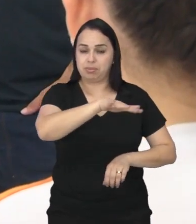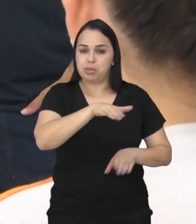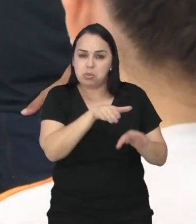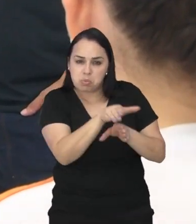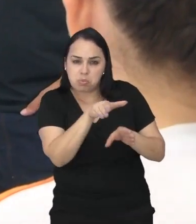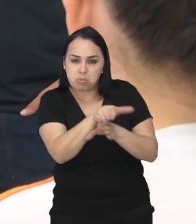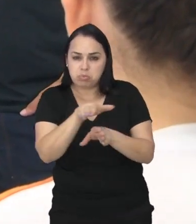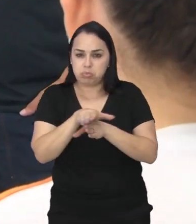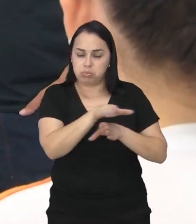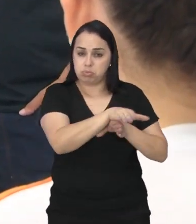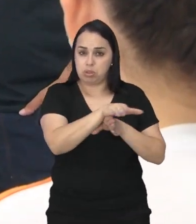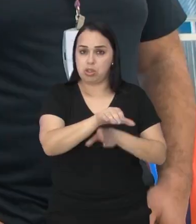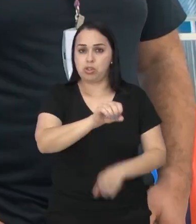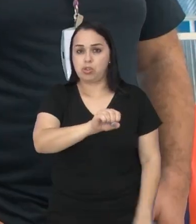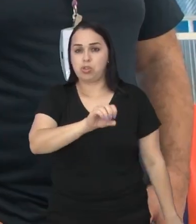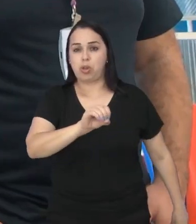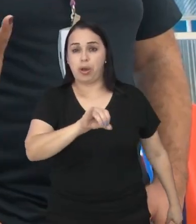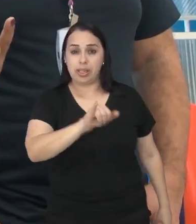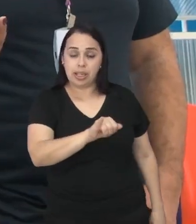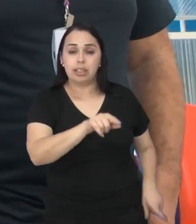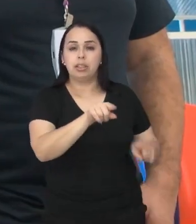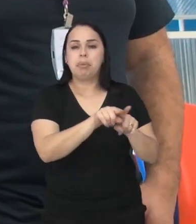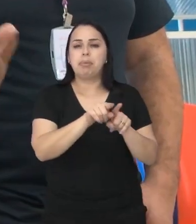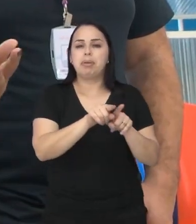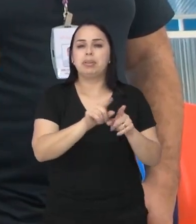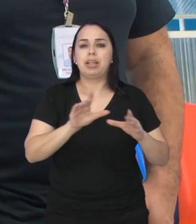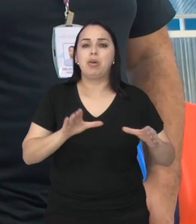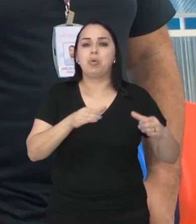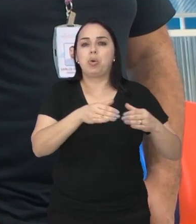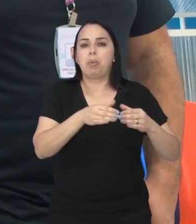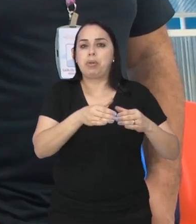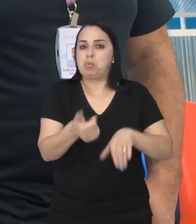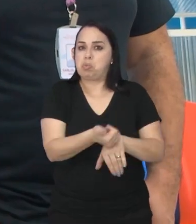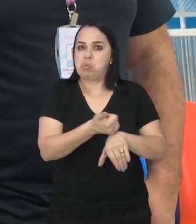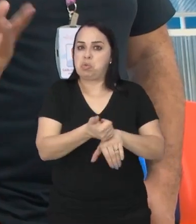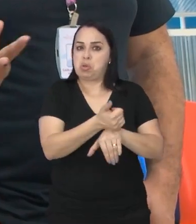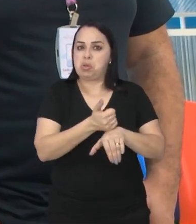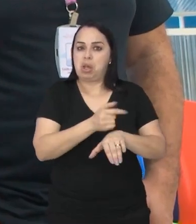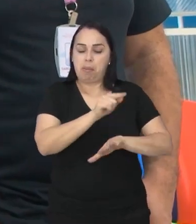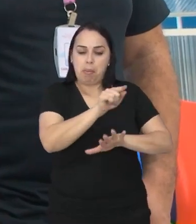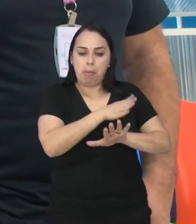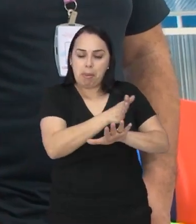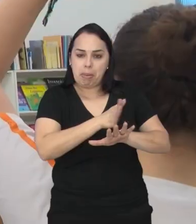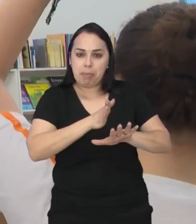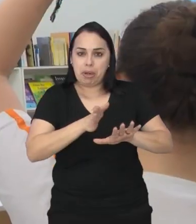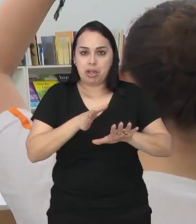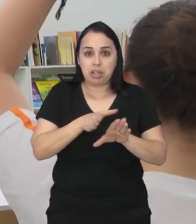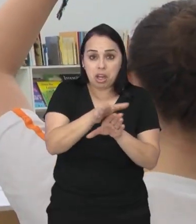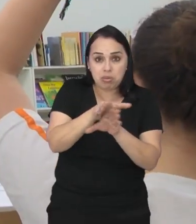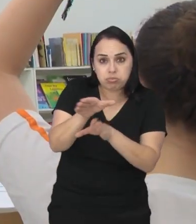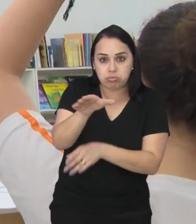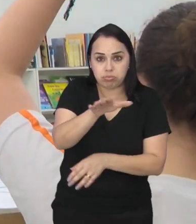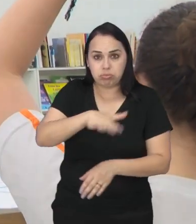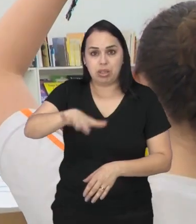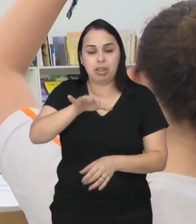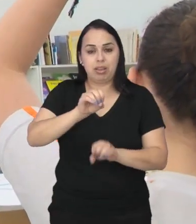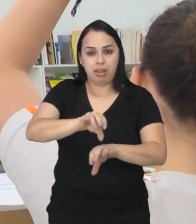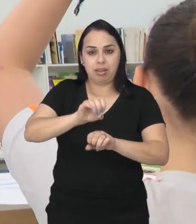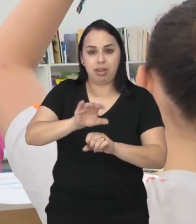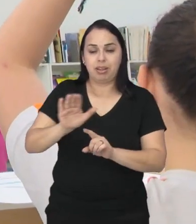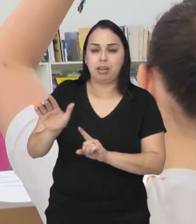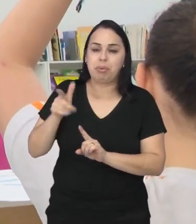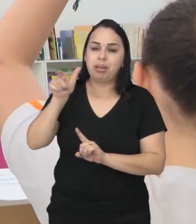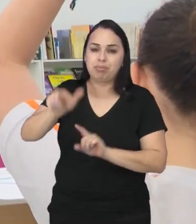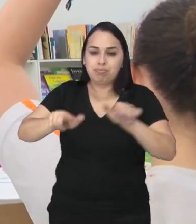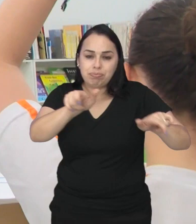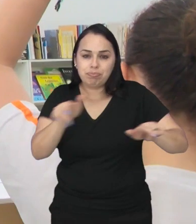da Rede de Ensino Municipal. As ações desse setor contam com um time qualificado de profissionais que faz orientação educacional